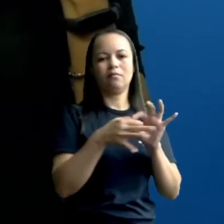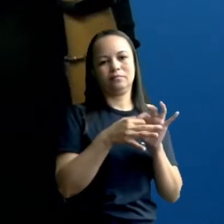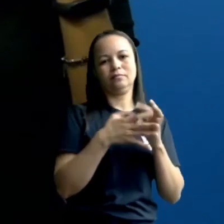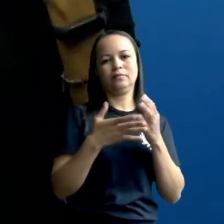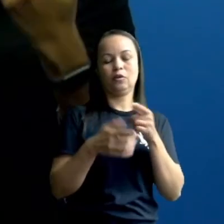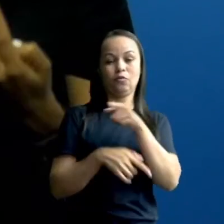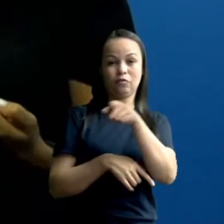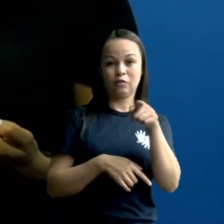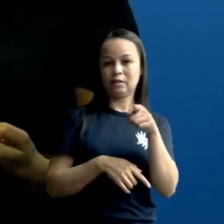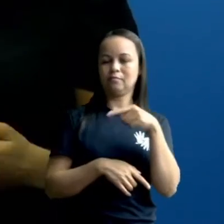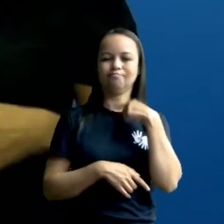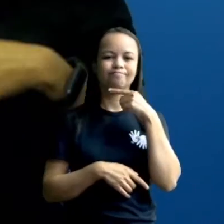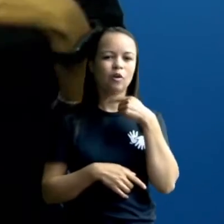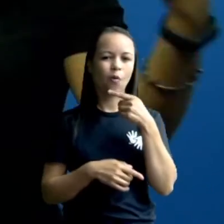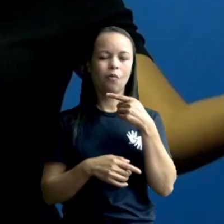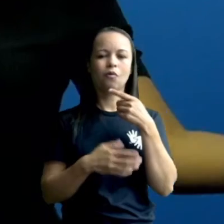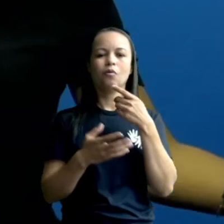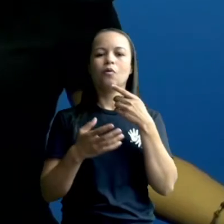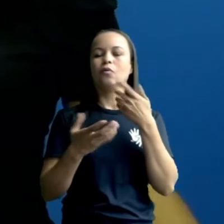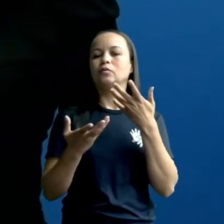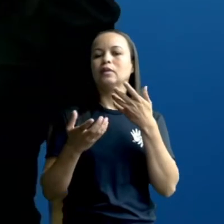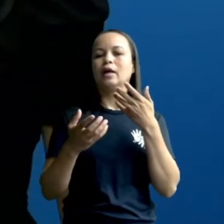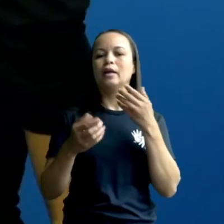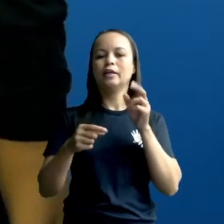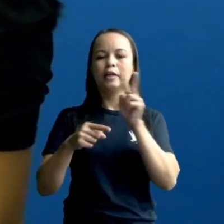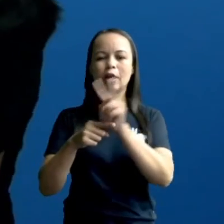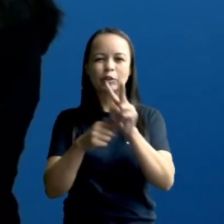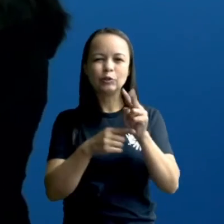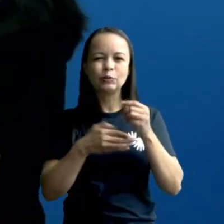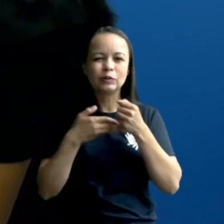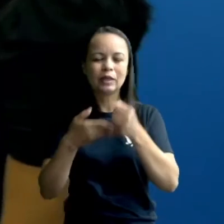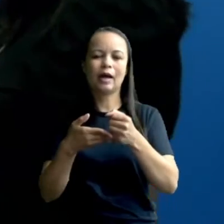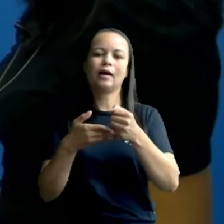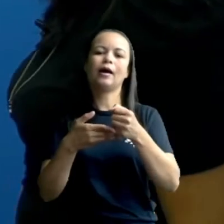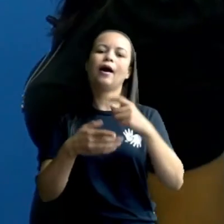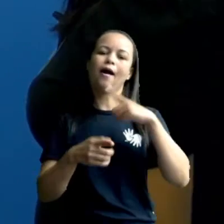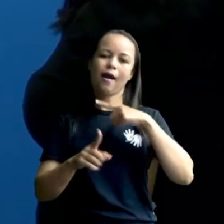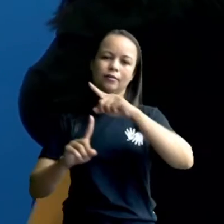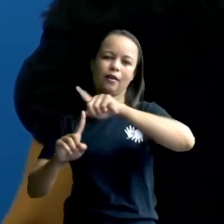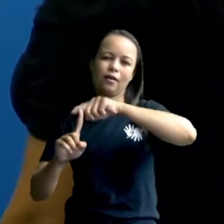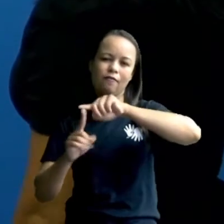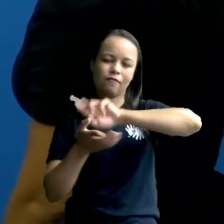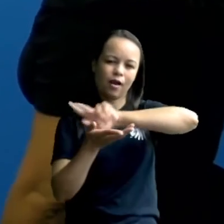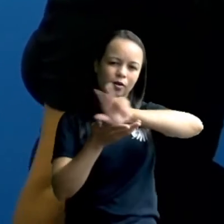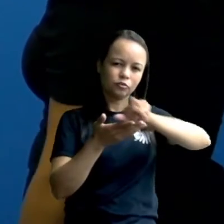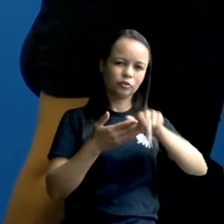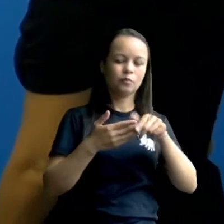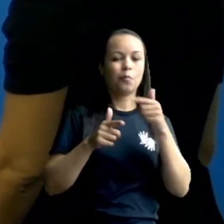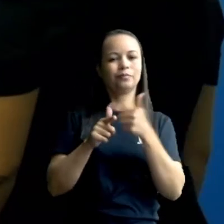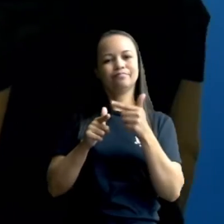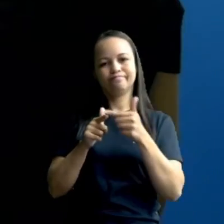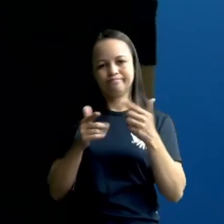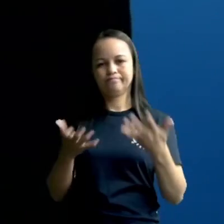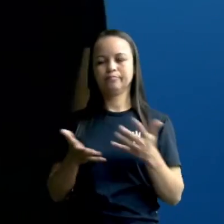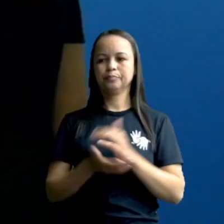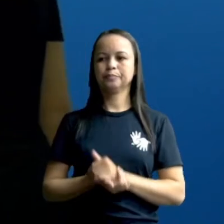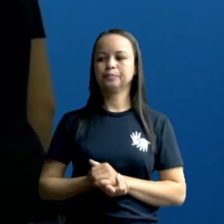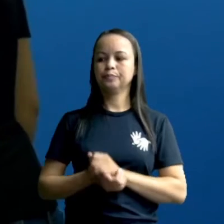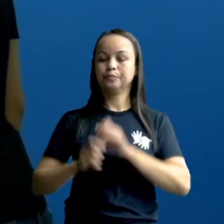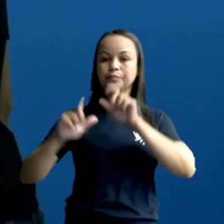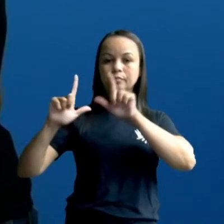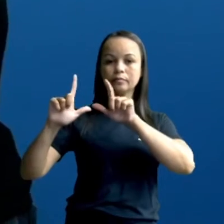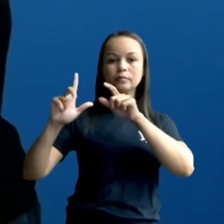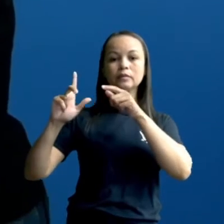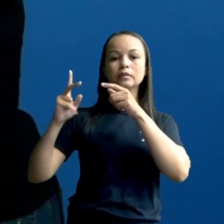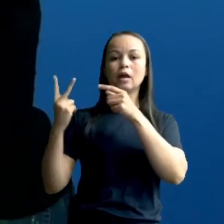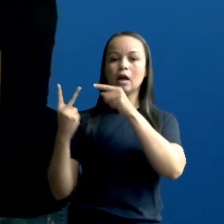você não conserva, acaba tendo todos esses tipos de problemas. Observe as duas imagens.